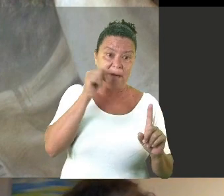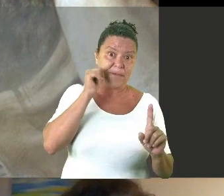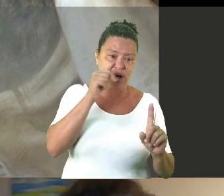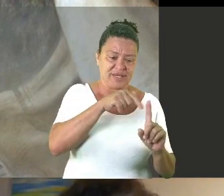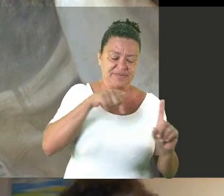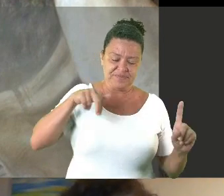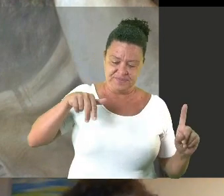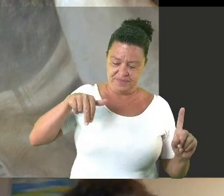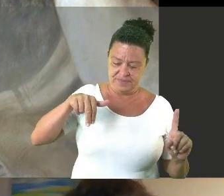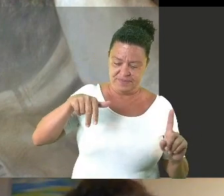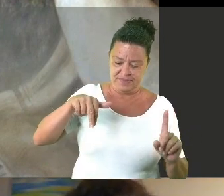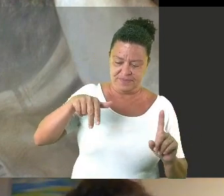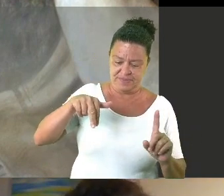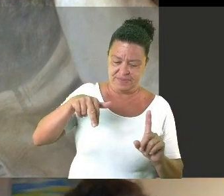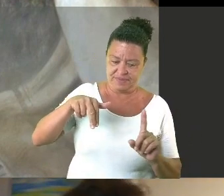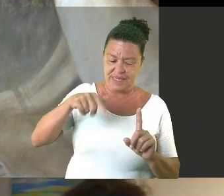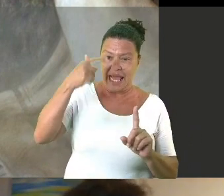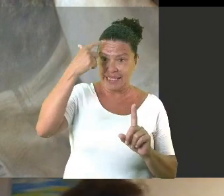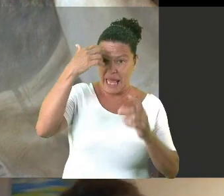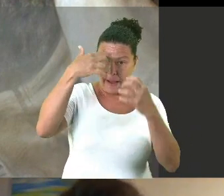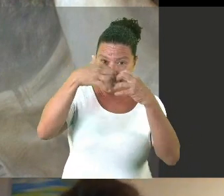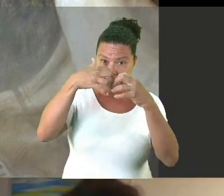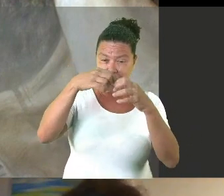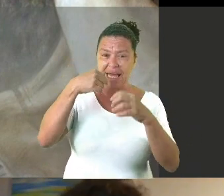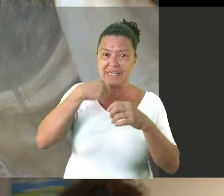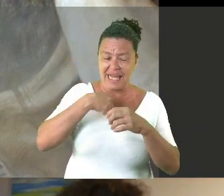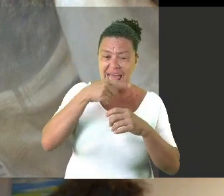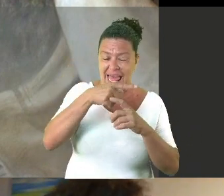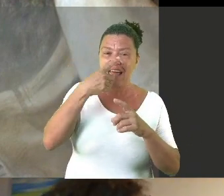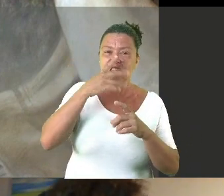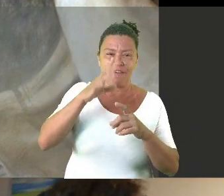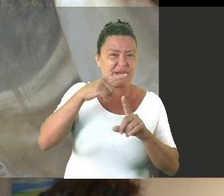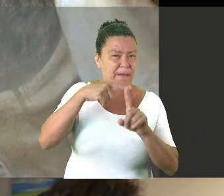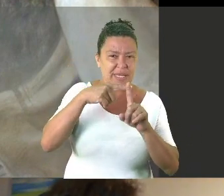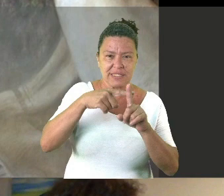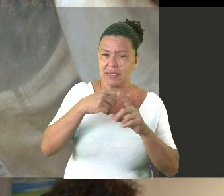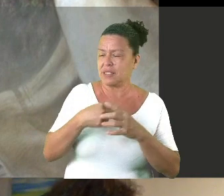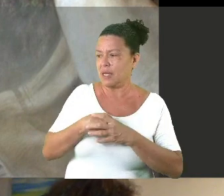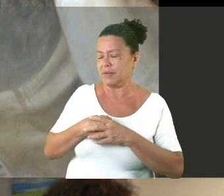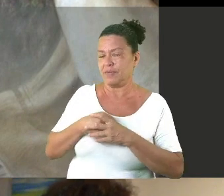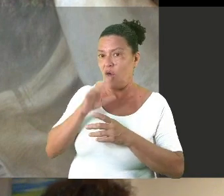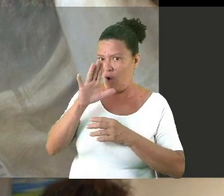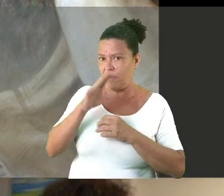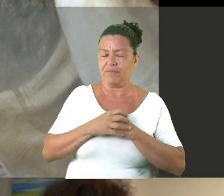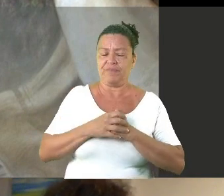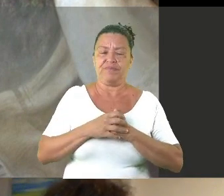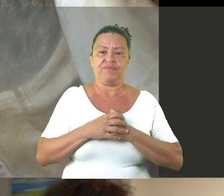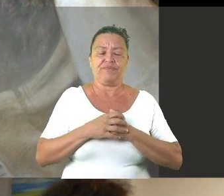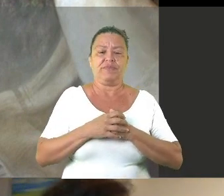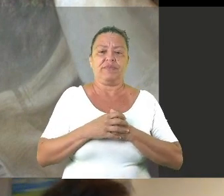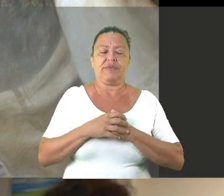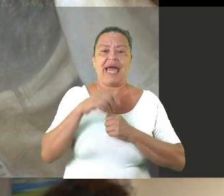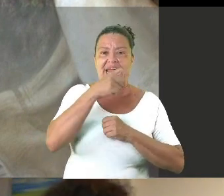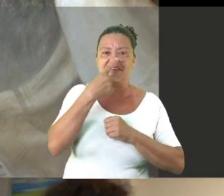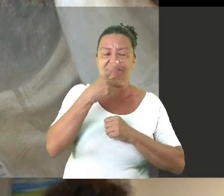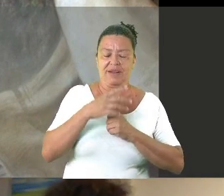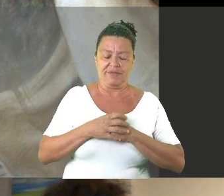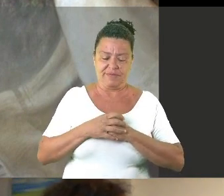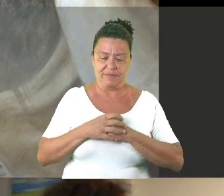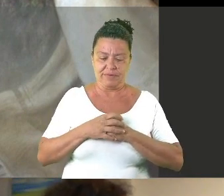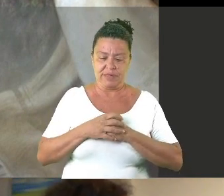e dentro da mente dela, ela afirmava, olha só, ela